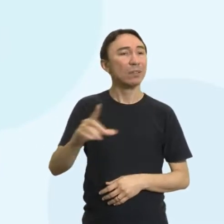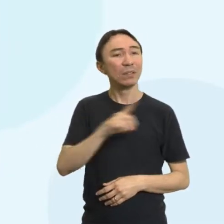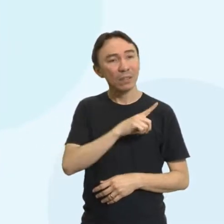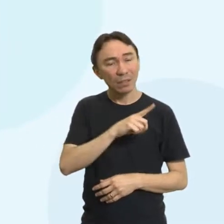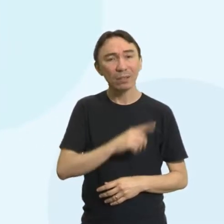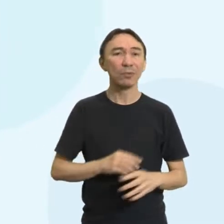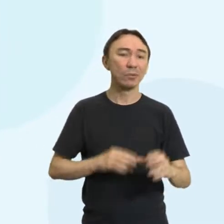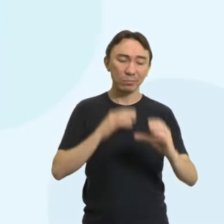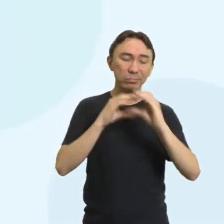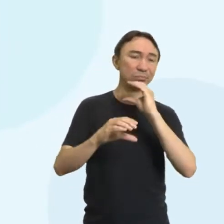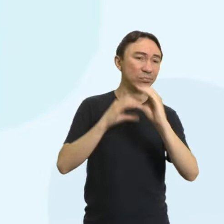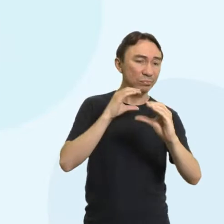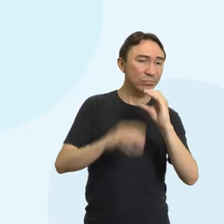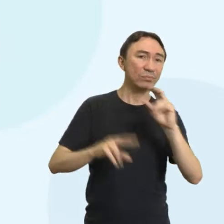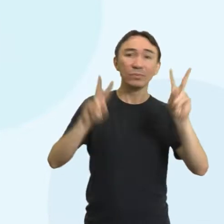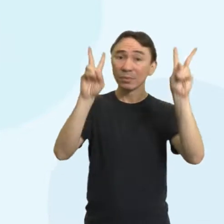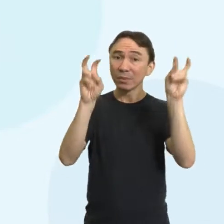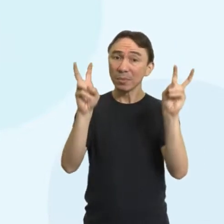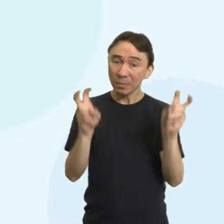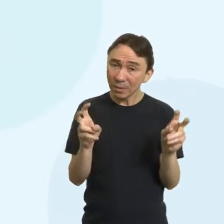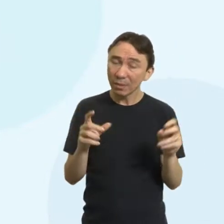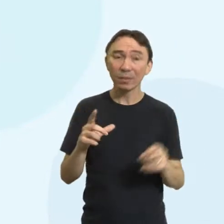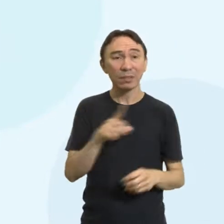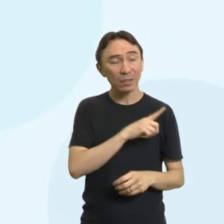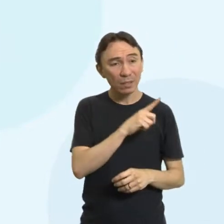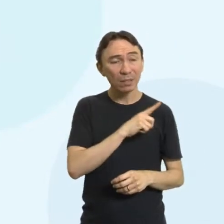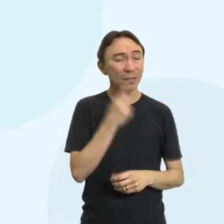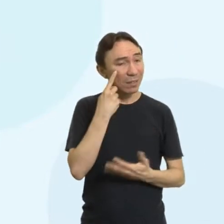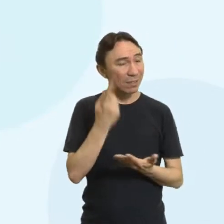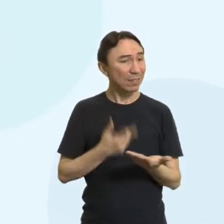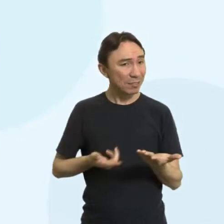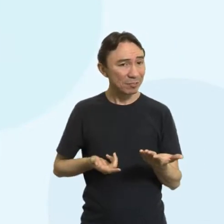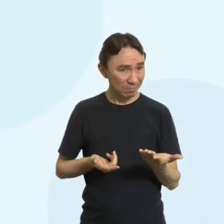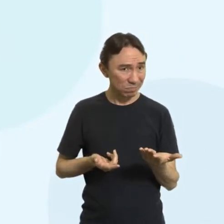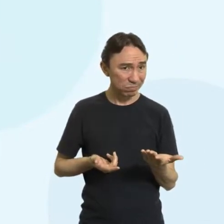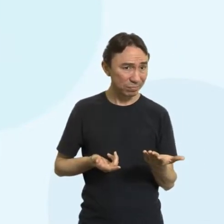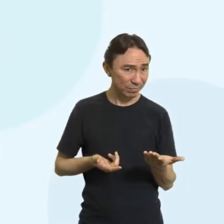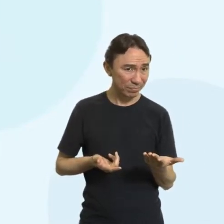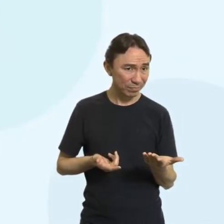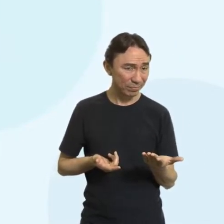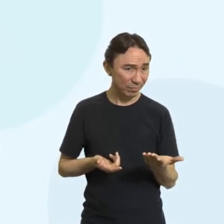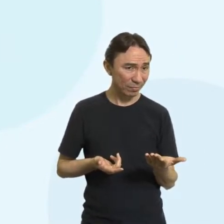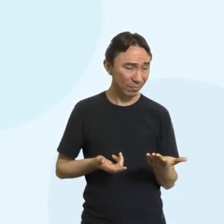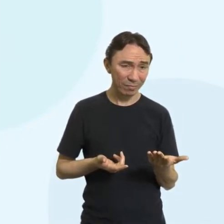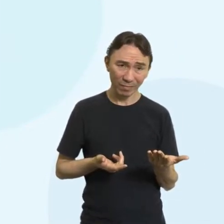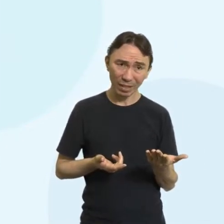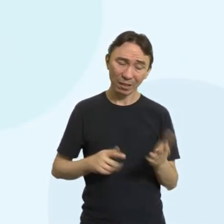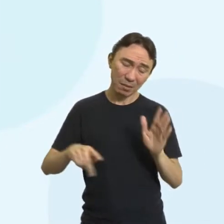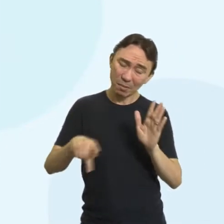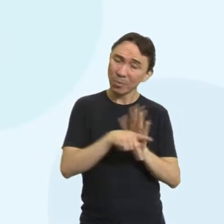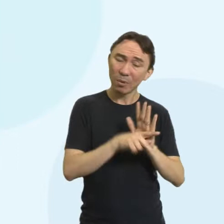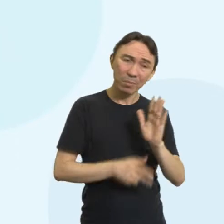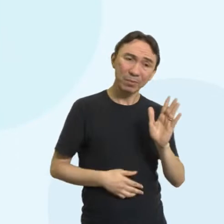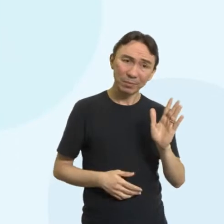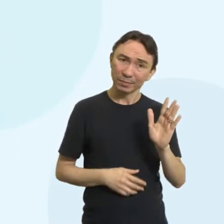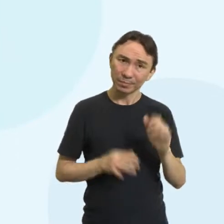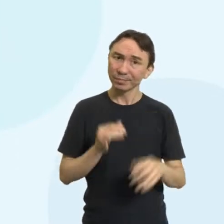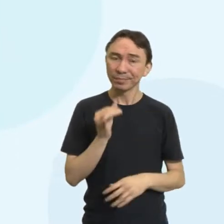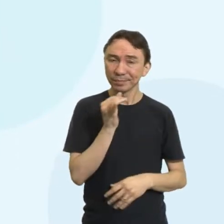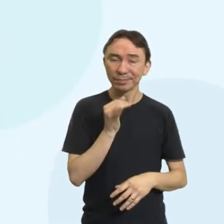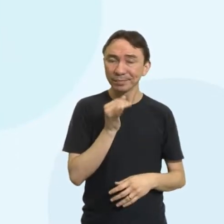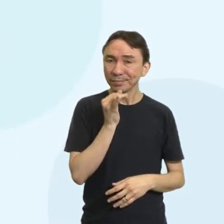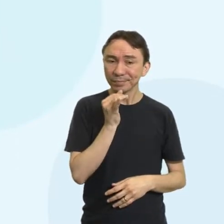temáticas, características composicionais e estilísticas, muito próprias. Então, o que o professor